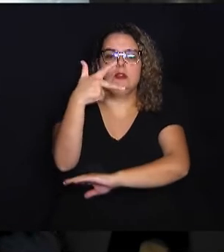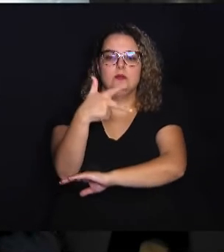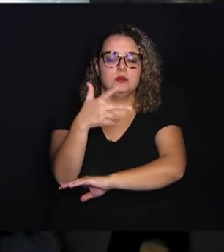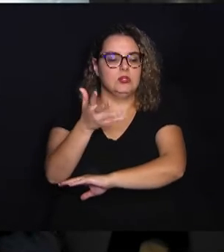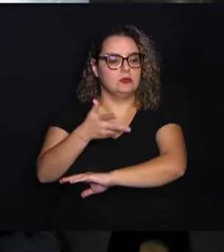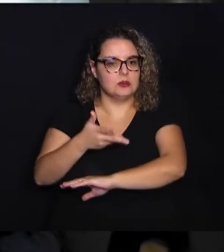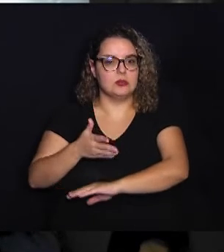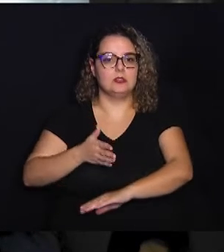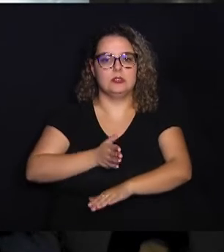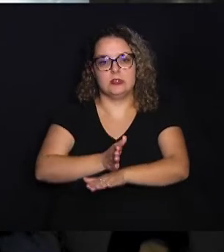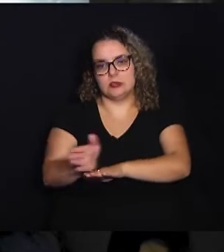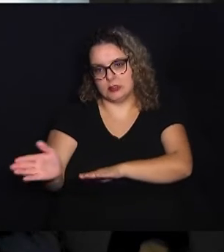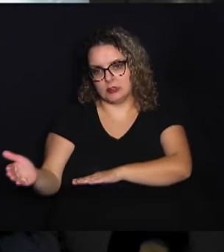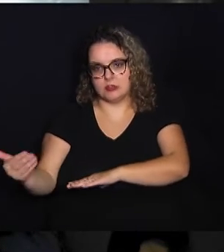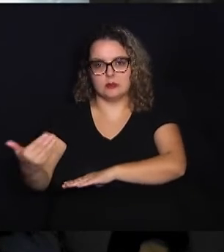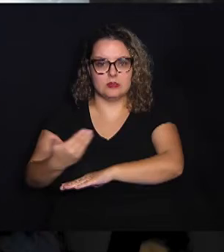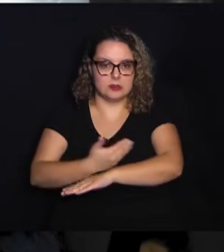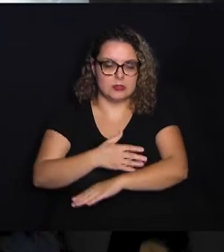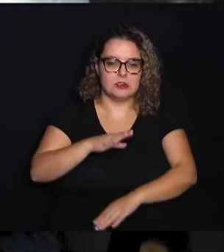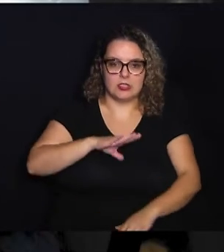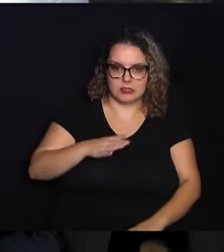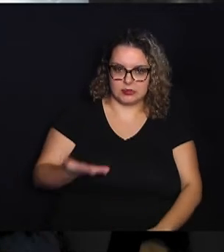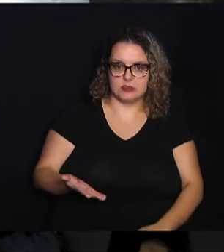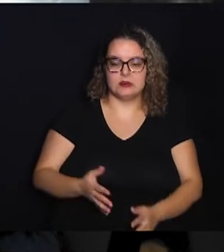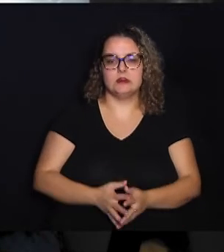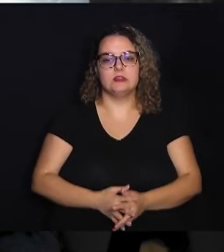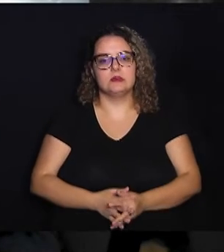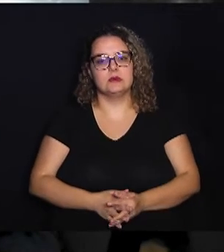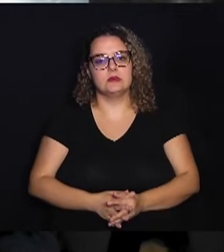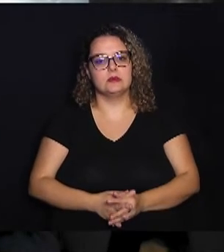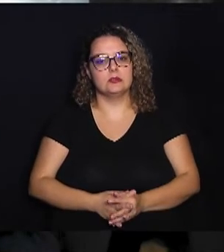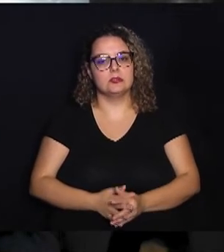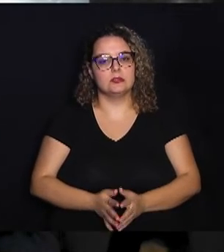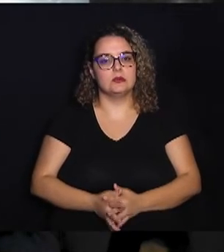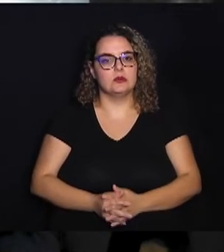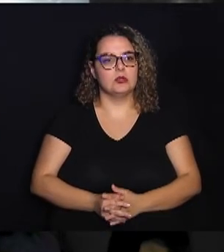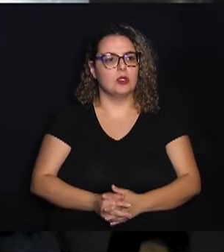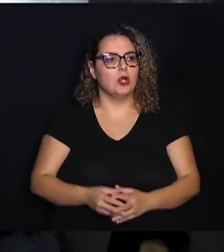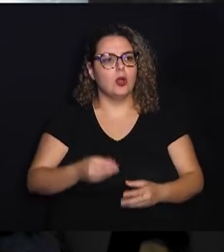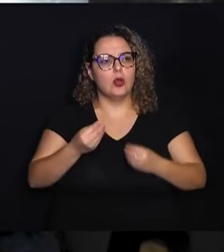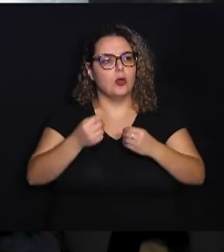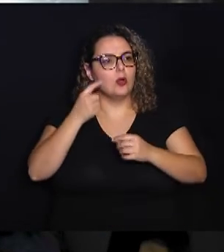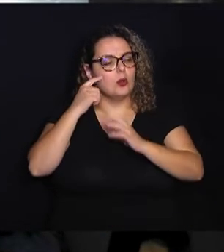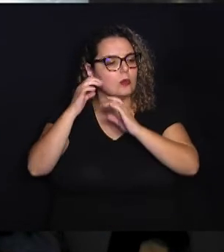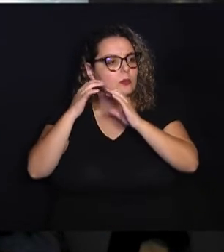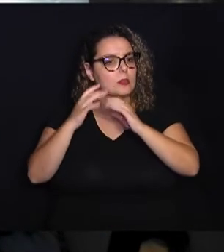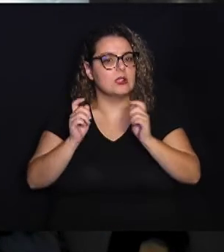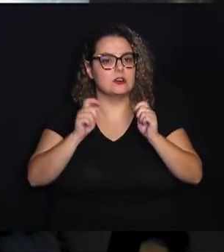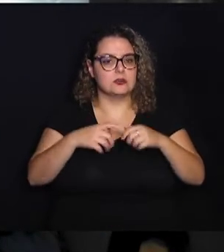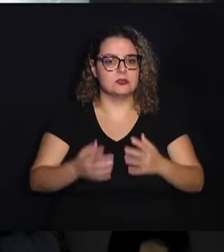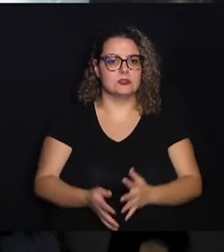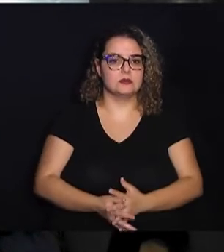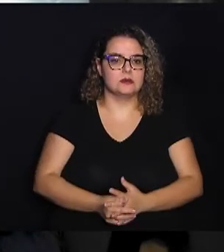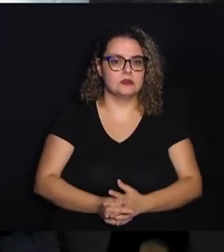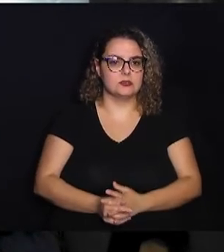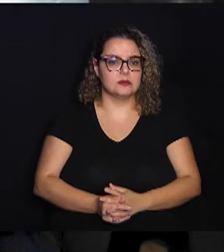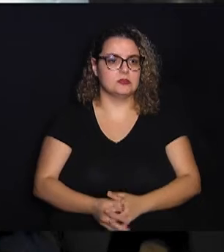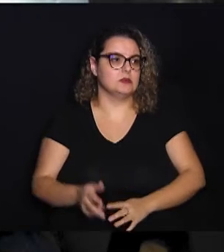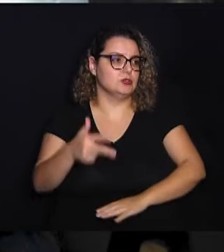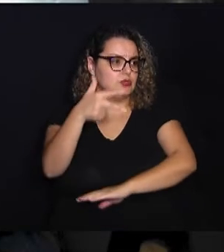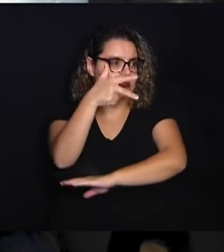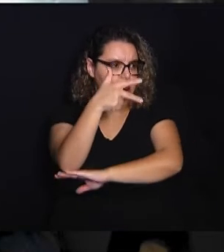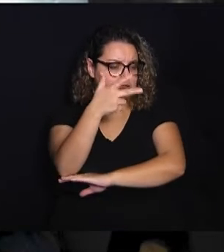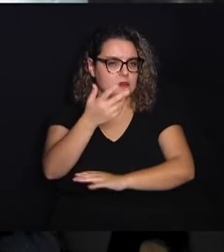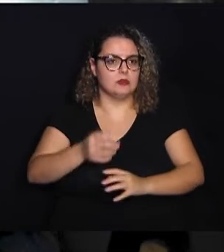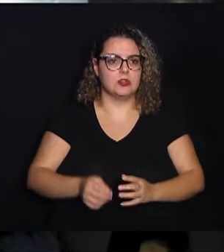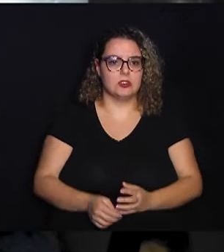nas entradas e saídas da cidade, né? Como que é possível pensar nessa câmera, que geralmente